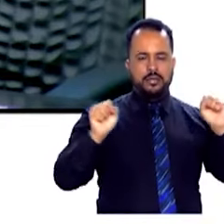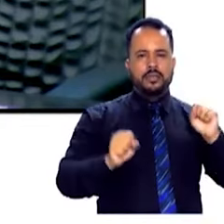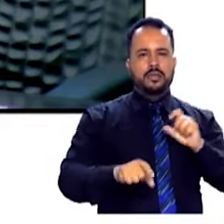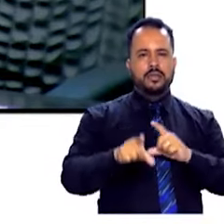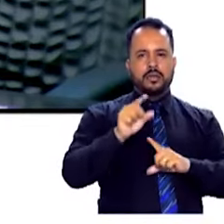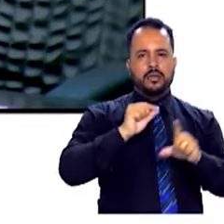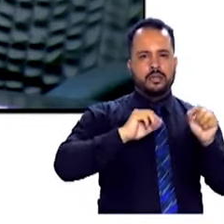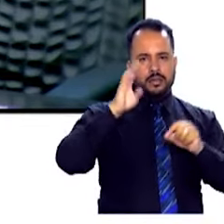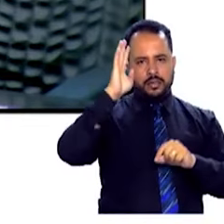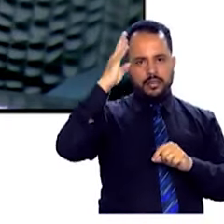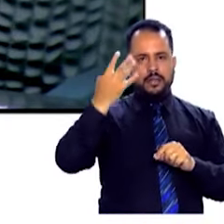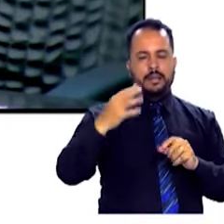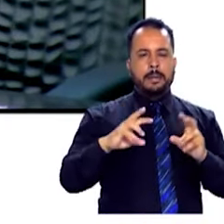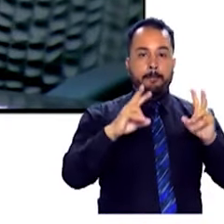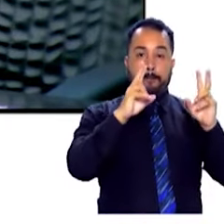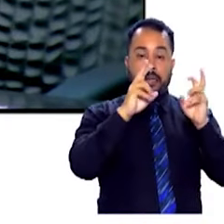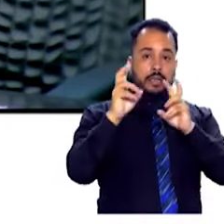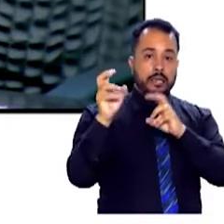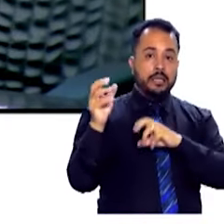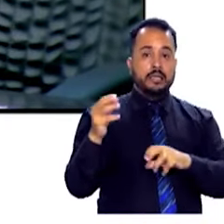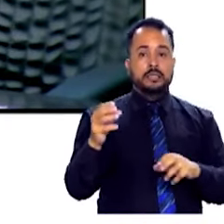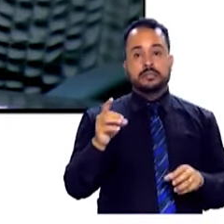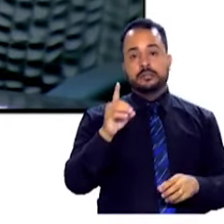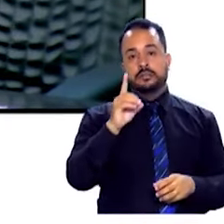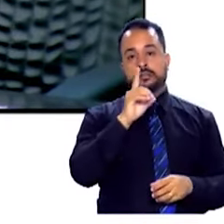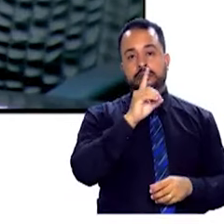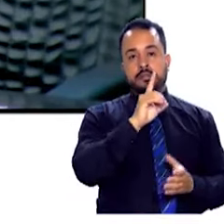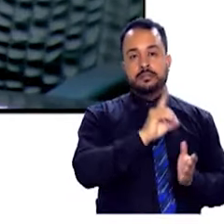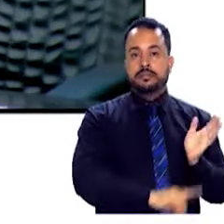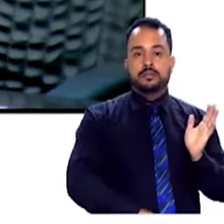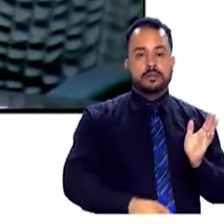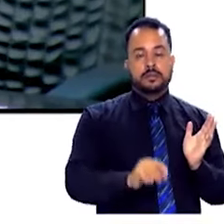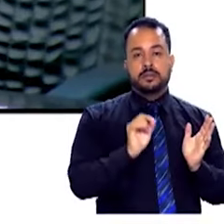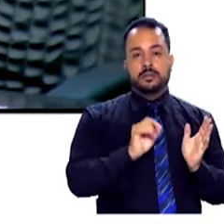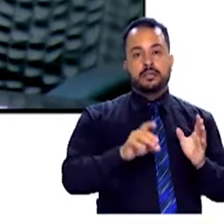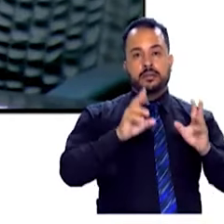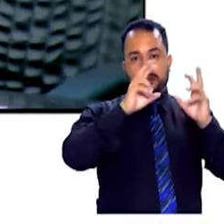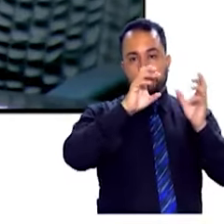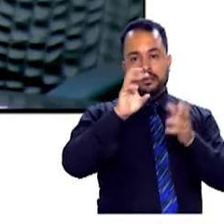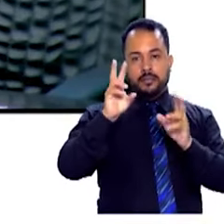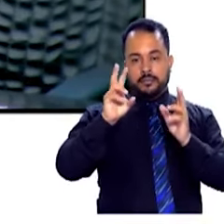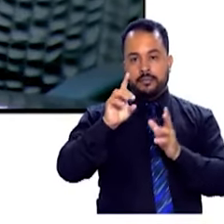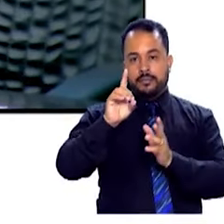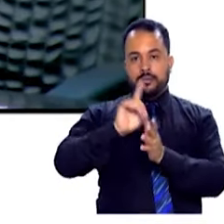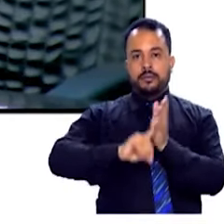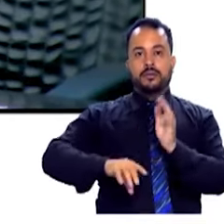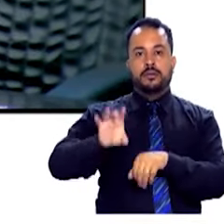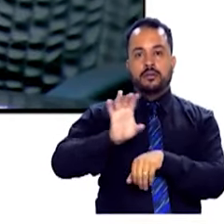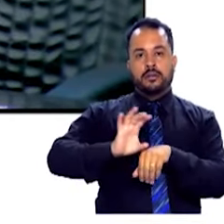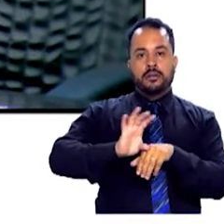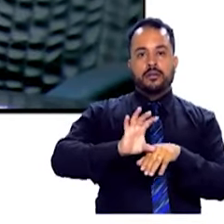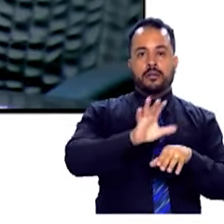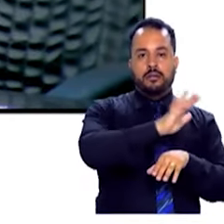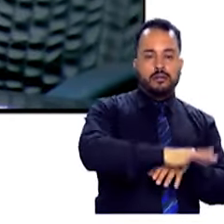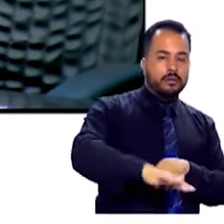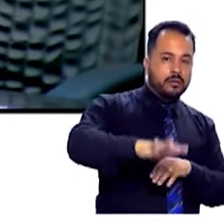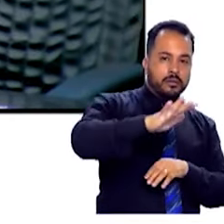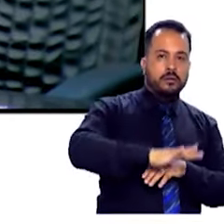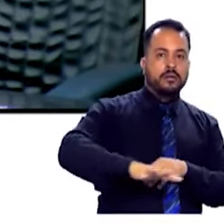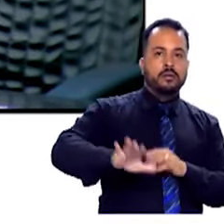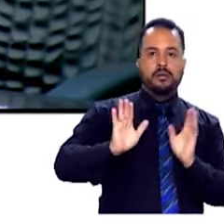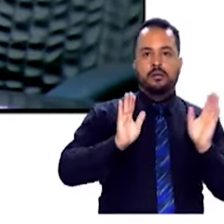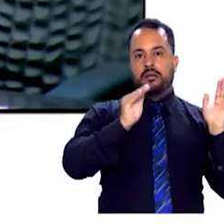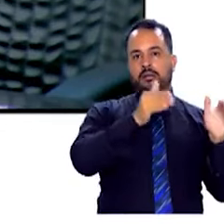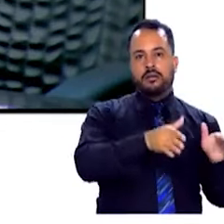direito eh só pode discutir matéria de Direito Constitucional é só pode discutir matérias que tem um valor acima de